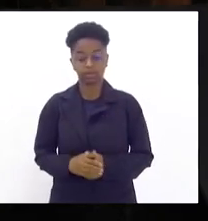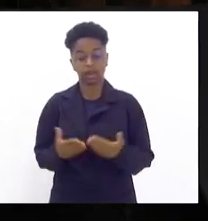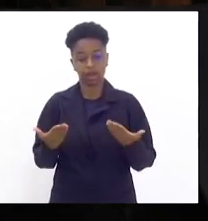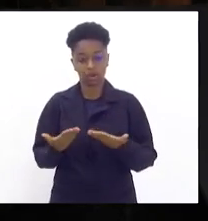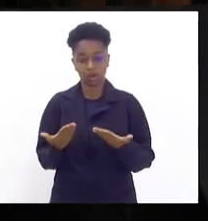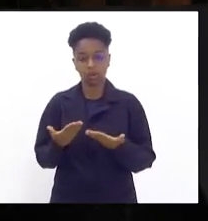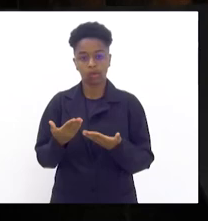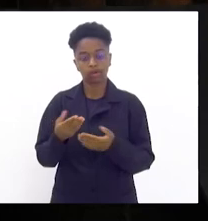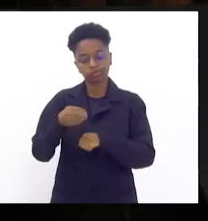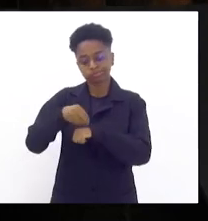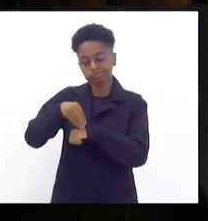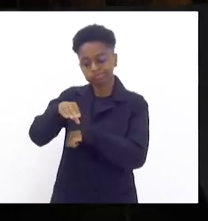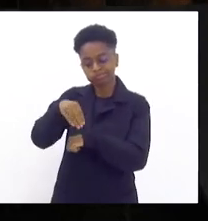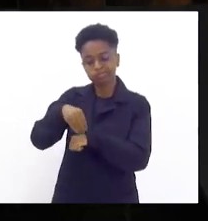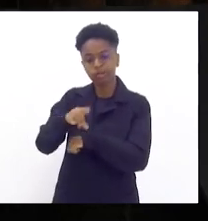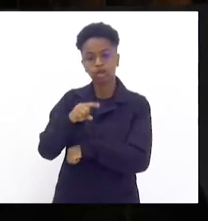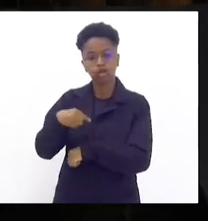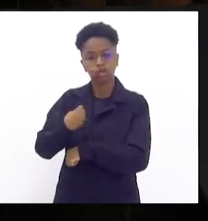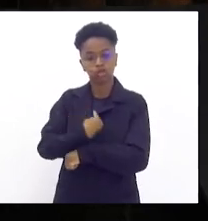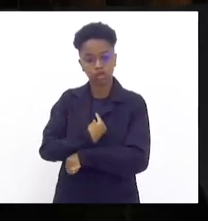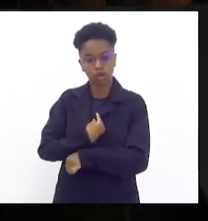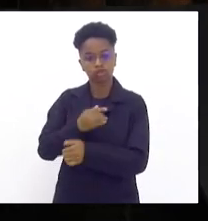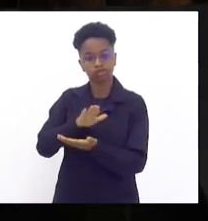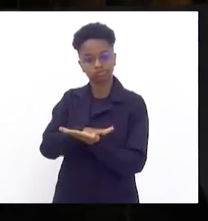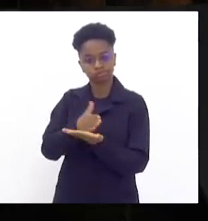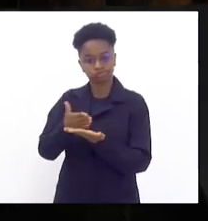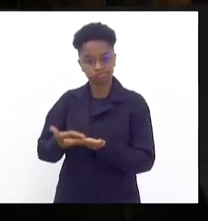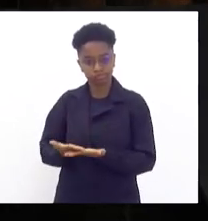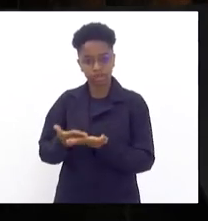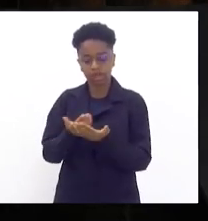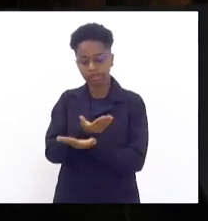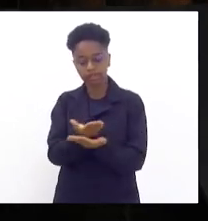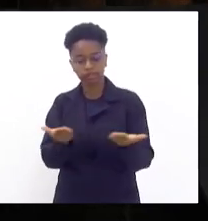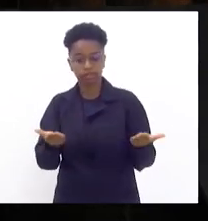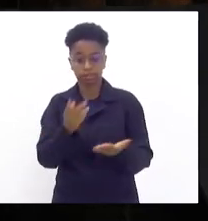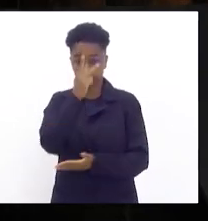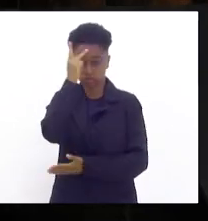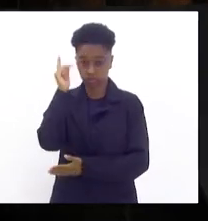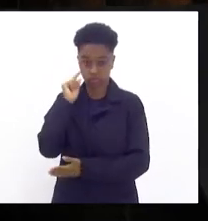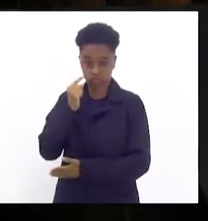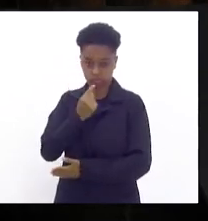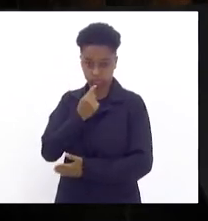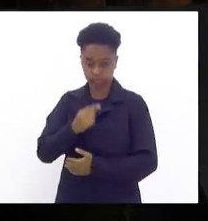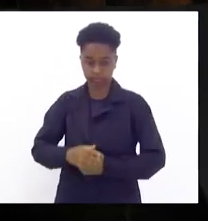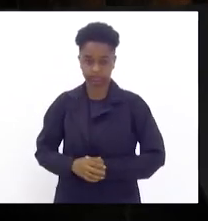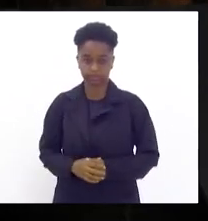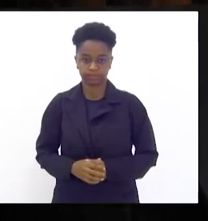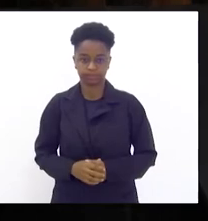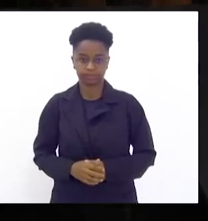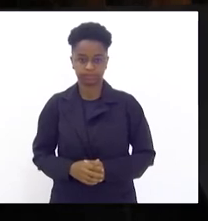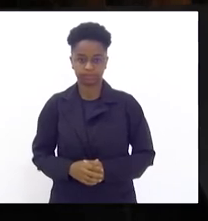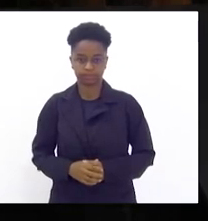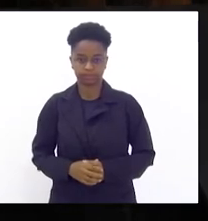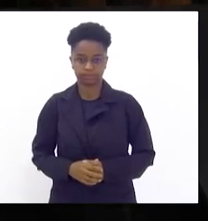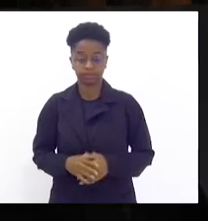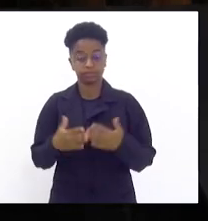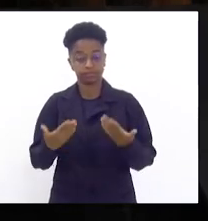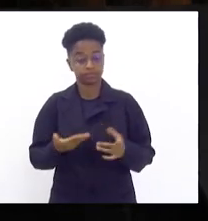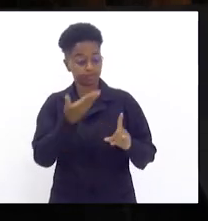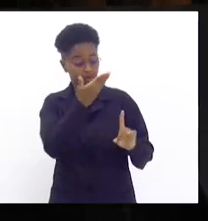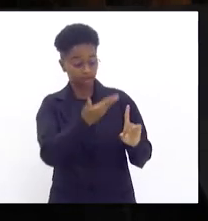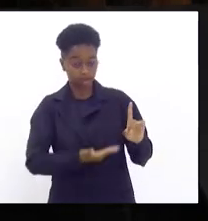nossa voz aos deficientes auditivos. Senhora